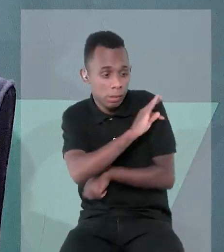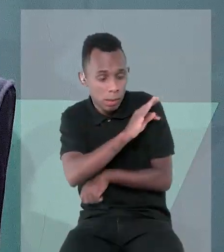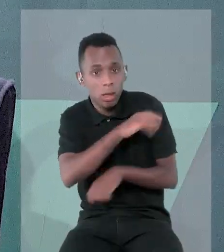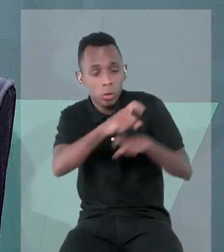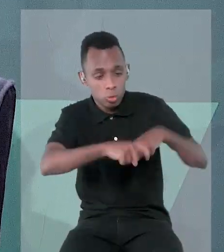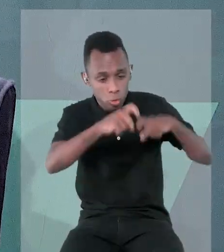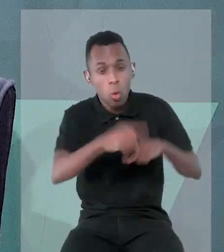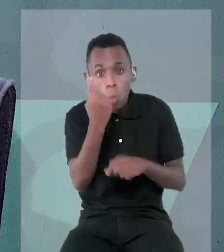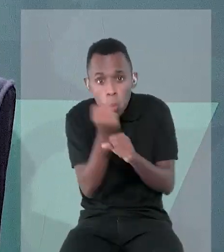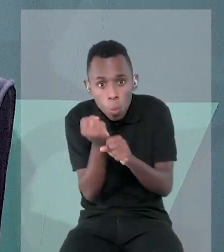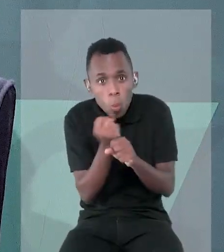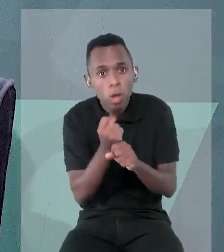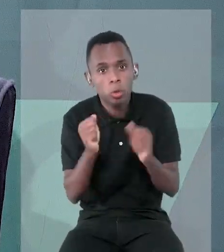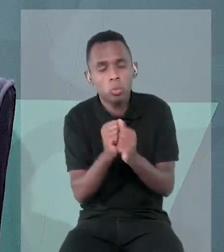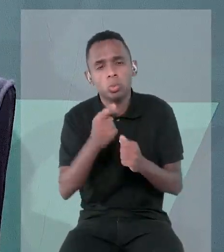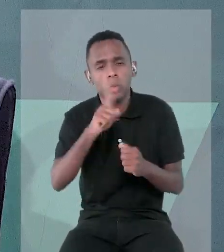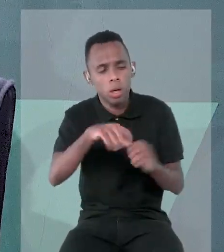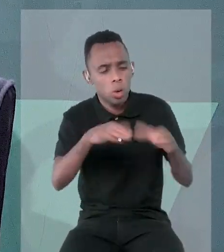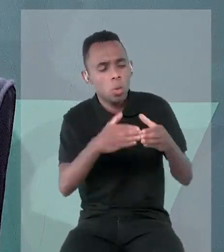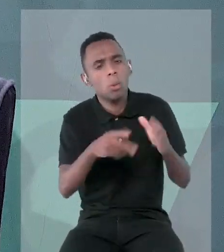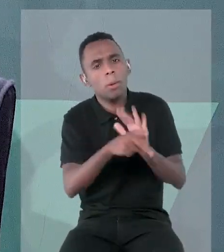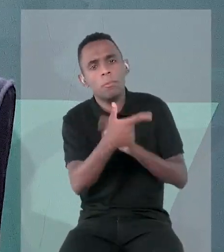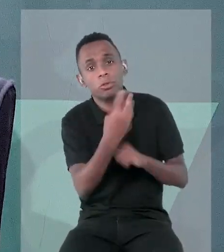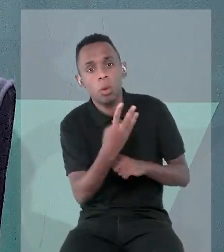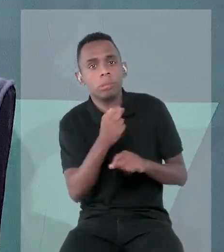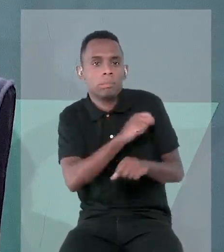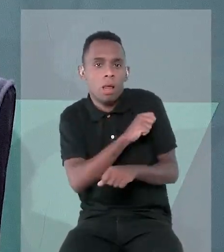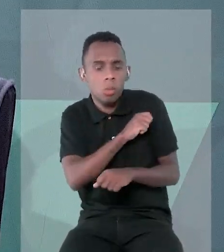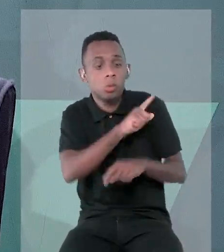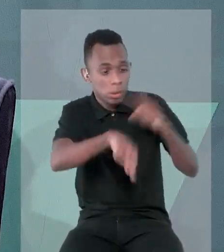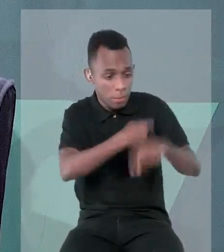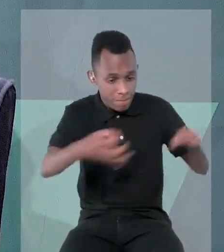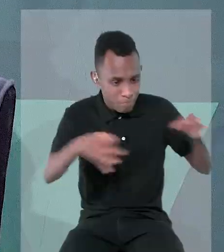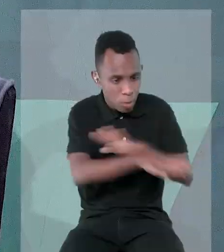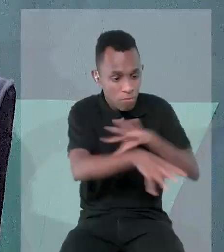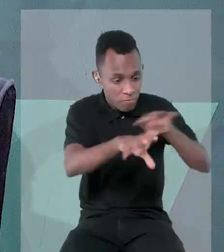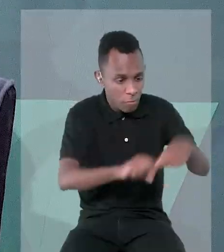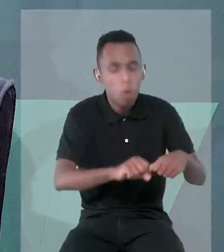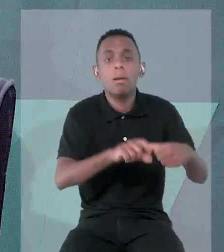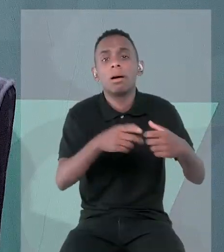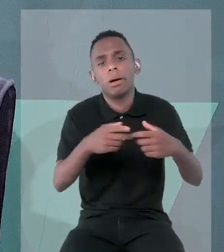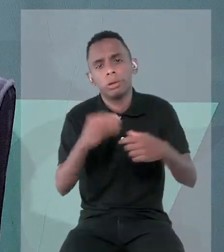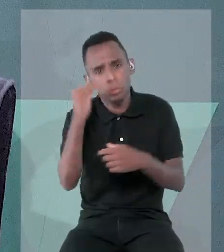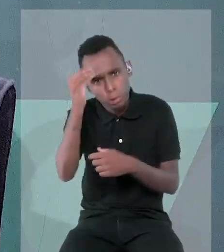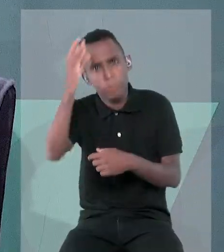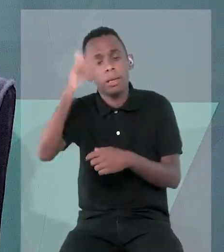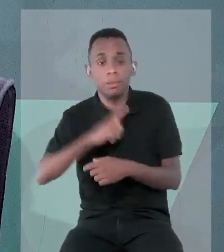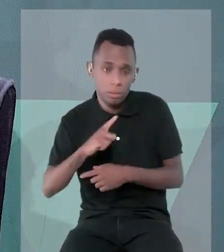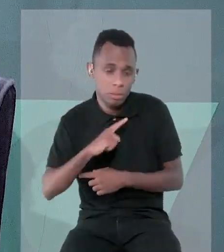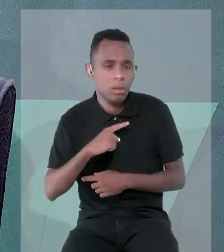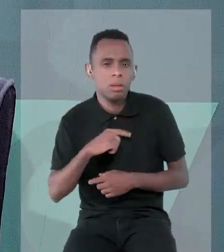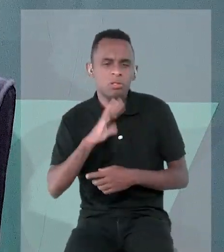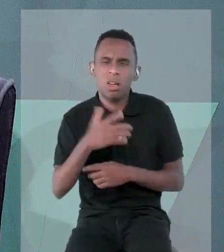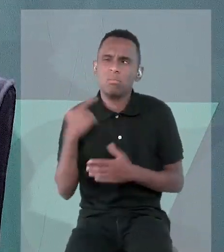passam um ano com a gente, são 24 alunos que passam um ano, que saem de lá com conhecimento único. Nós fazemos isso há,